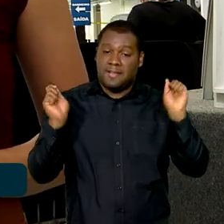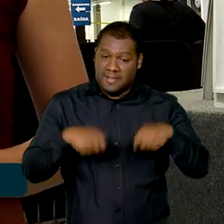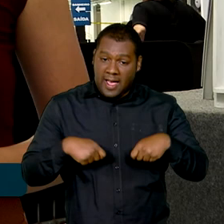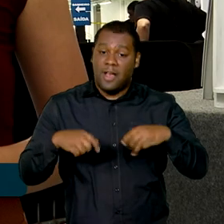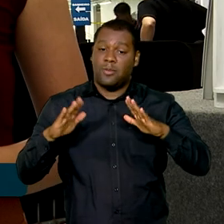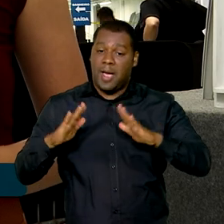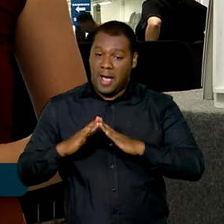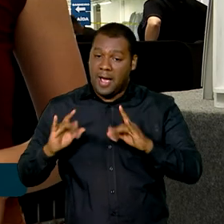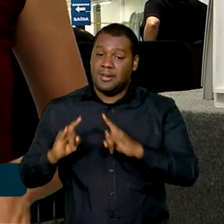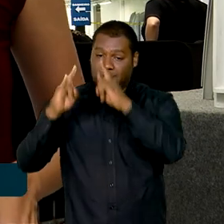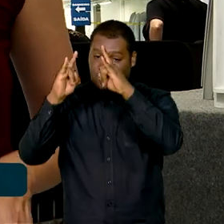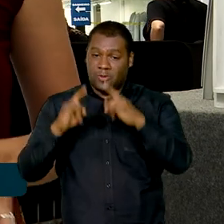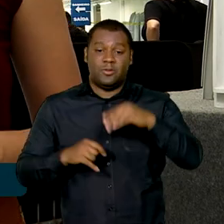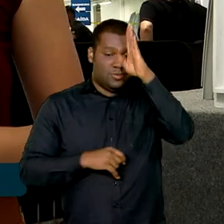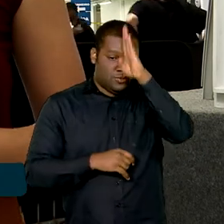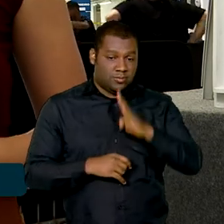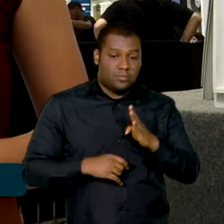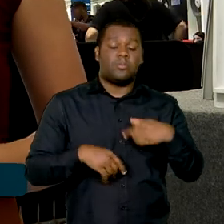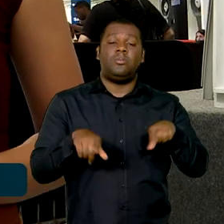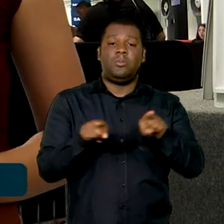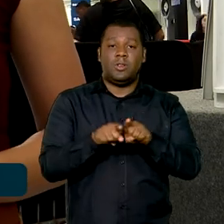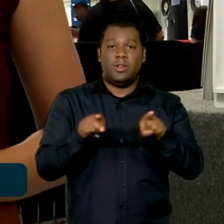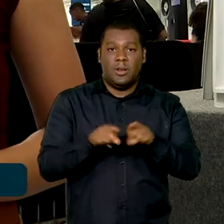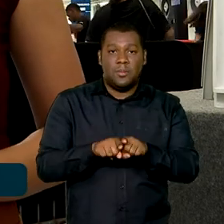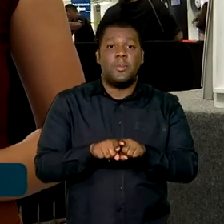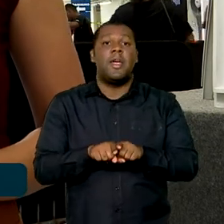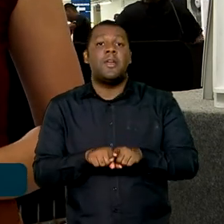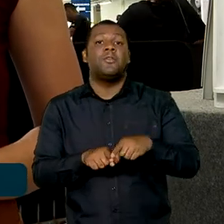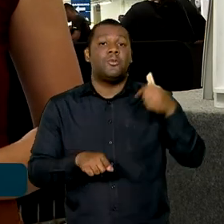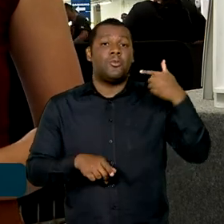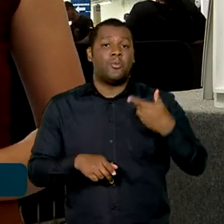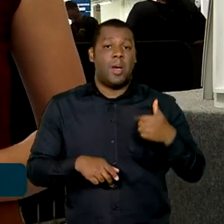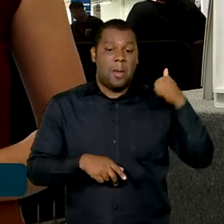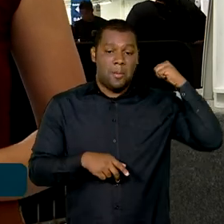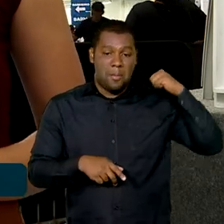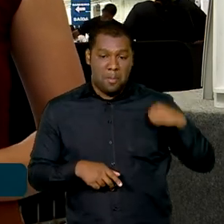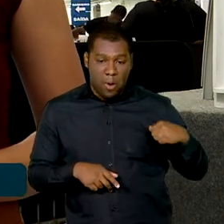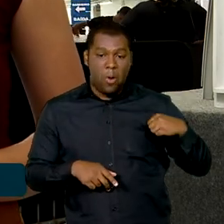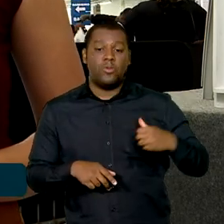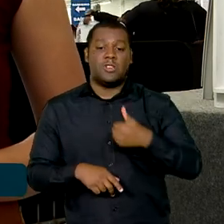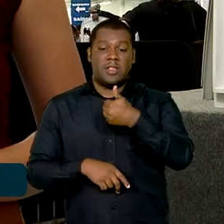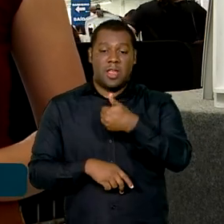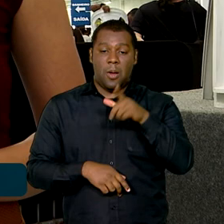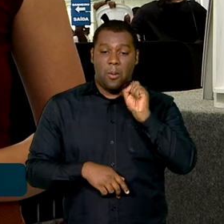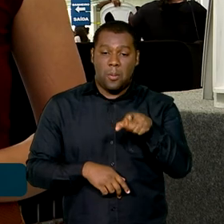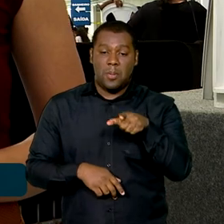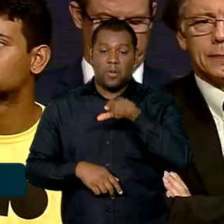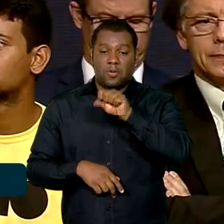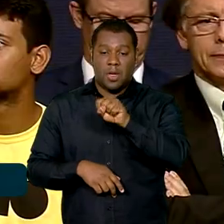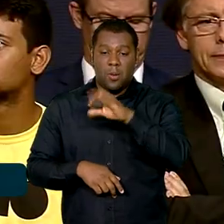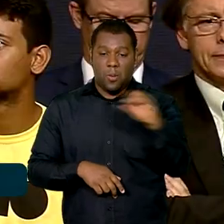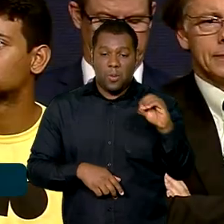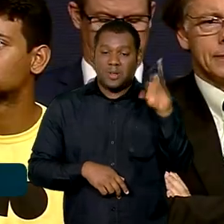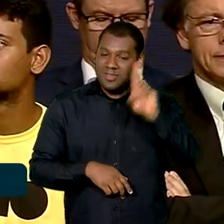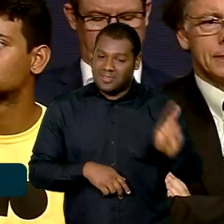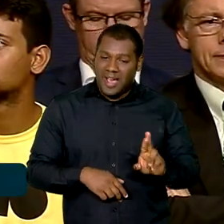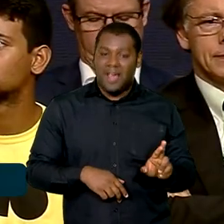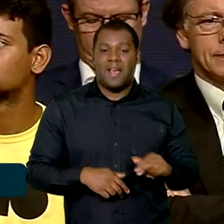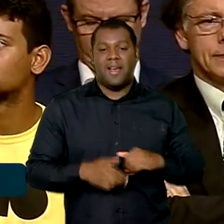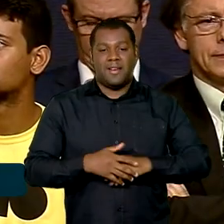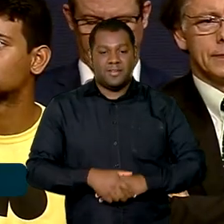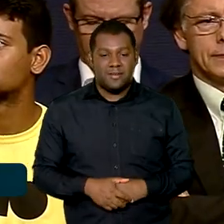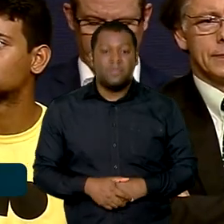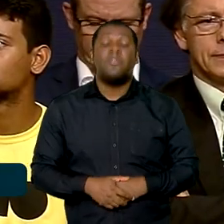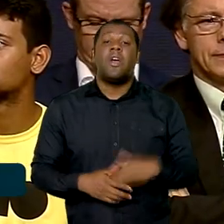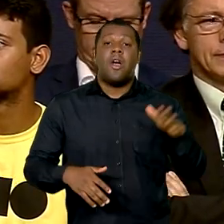vão receber uma bolsa de quase R$ 1.800 por mês até o fim da graduação. Vai ser tempo